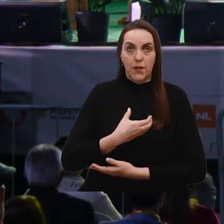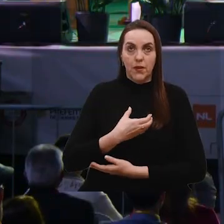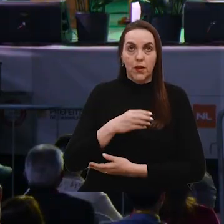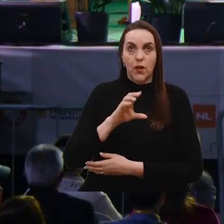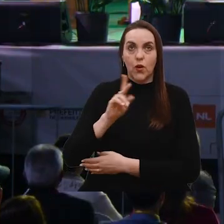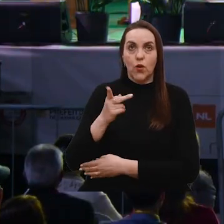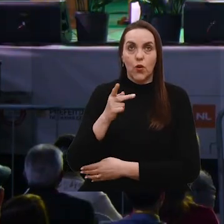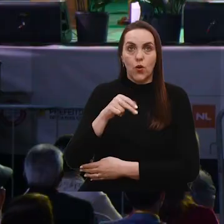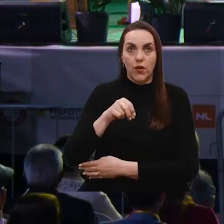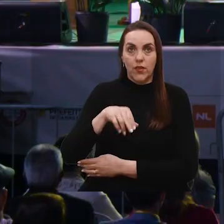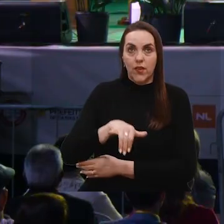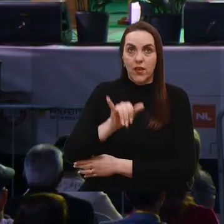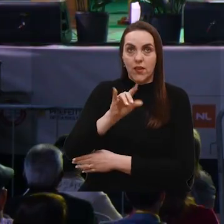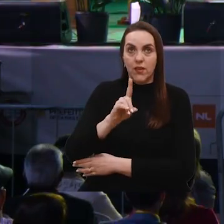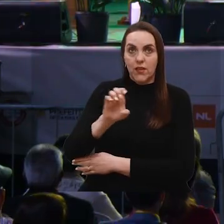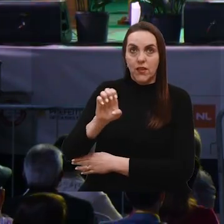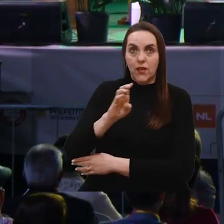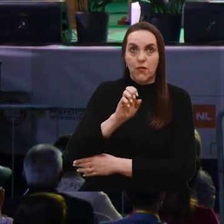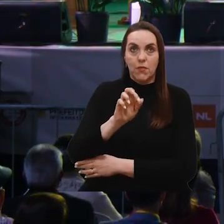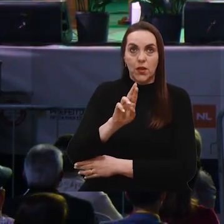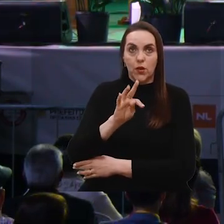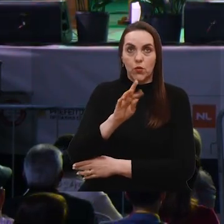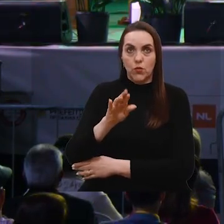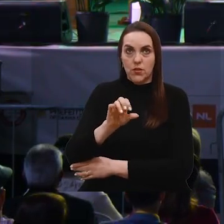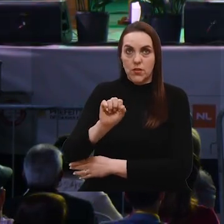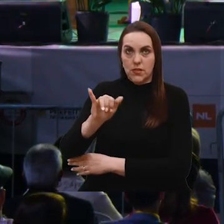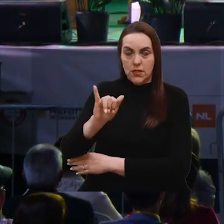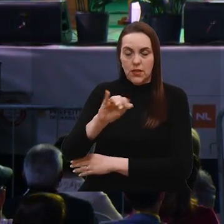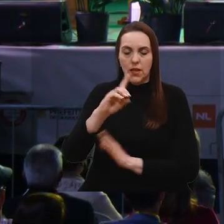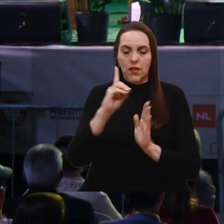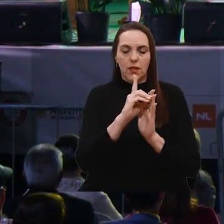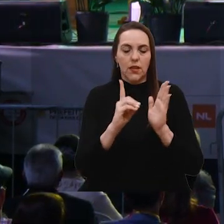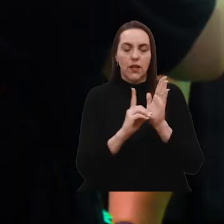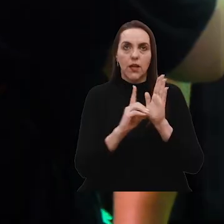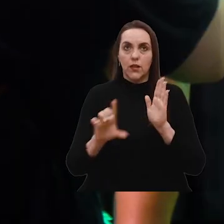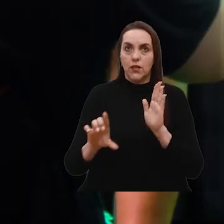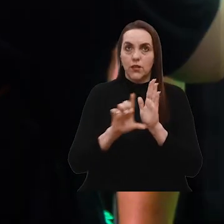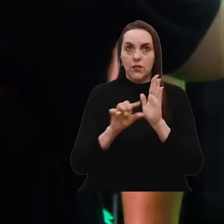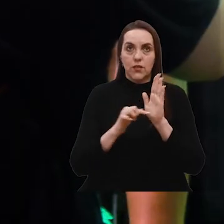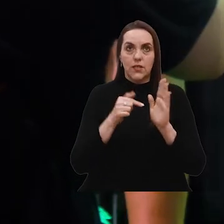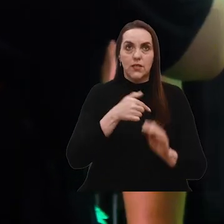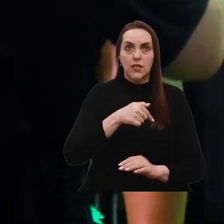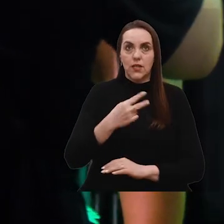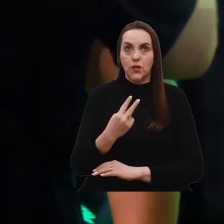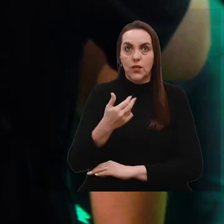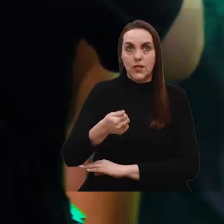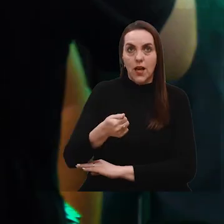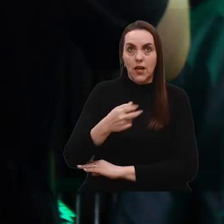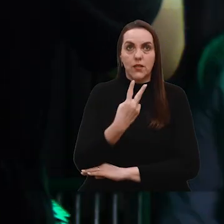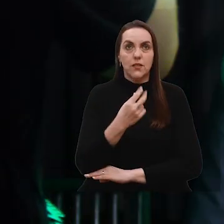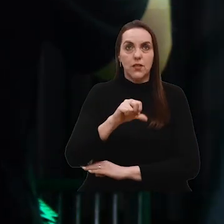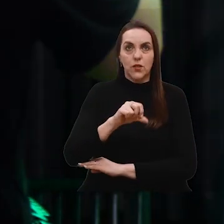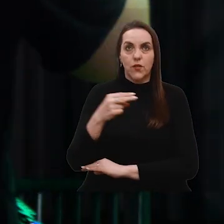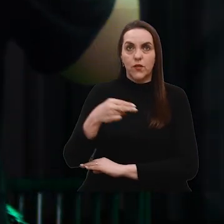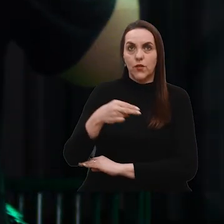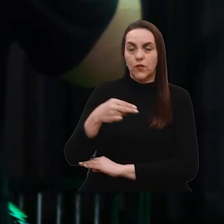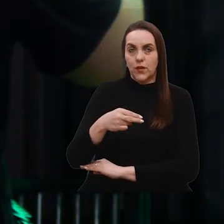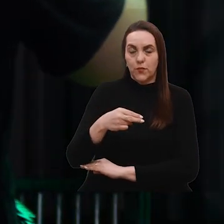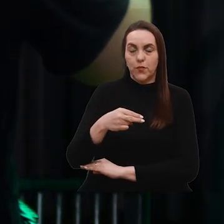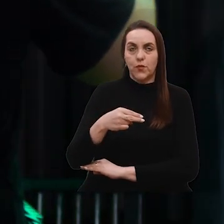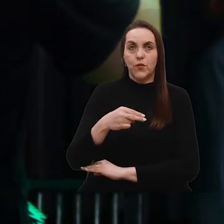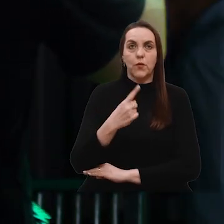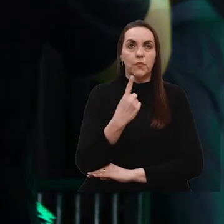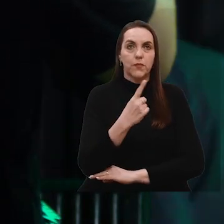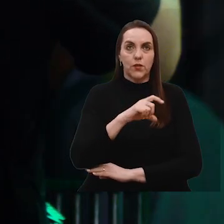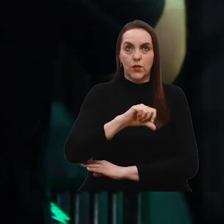Originalmente, com o nome Medalha Oneide Bertucci, esta comenda foi instituída pelo Decreto Legislativo 72A,